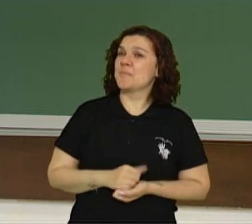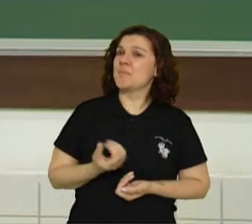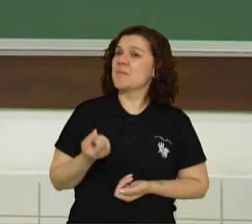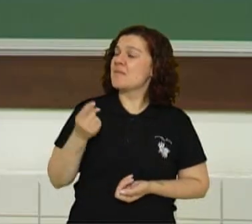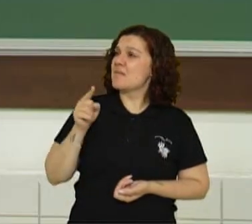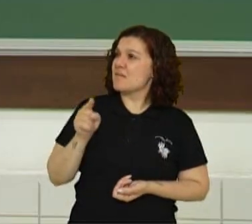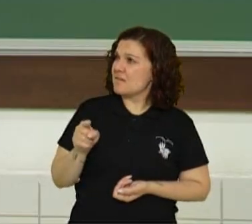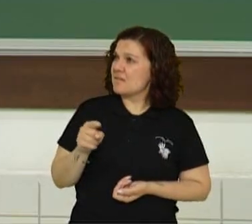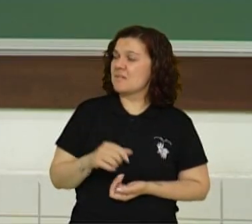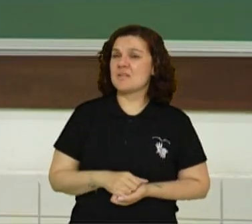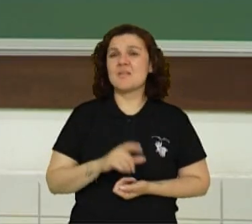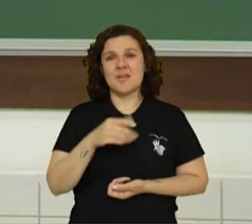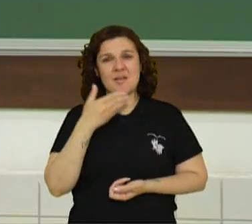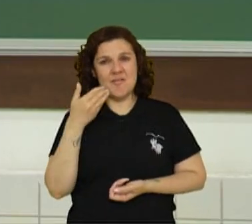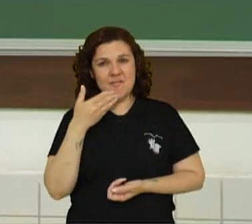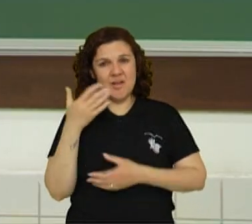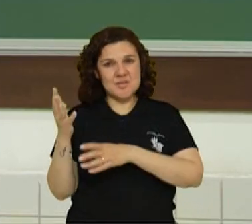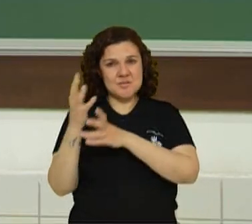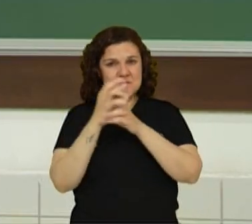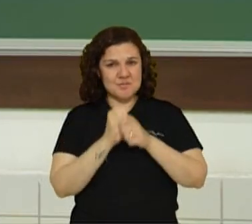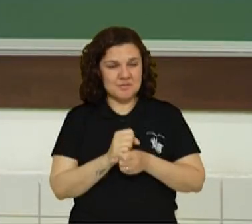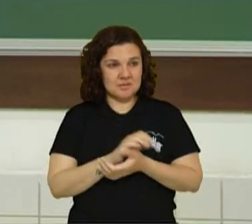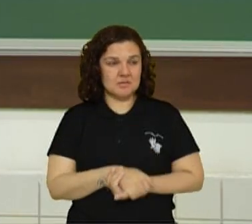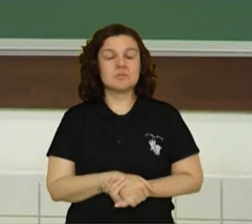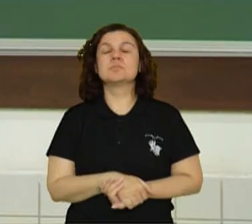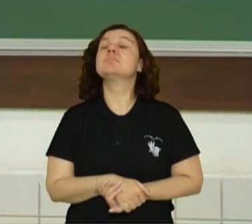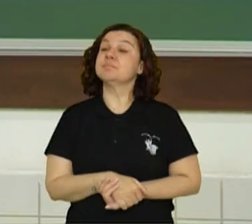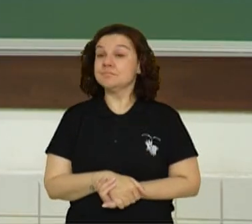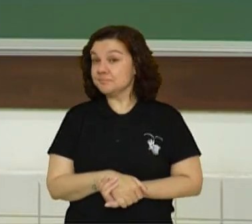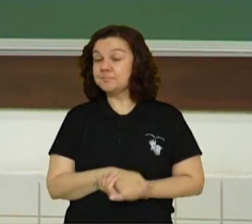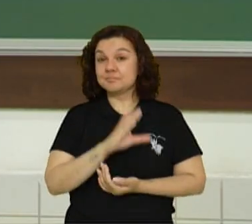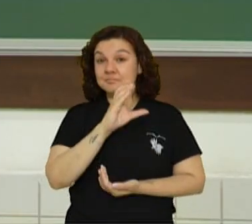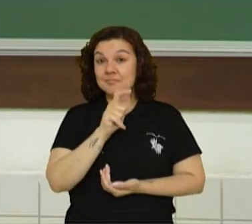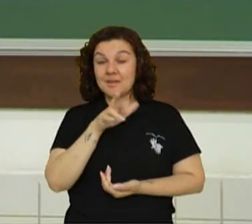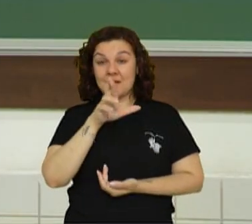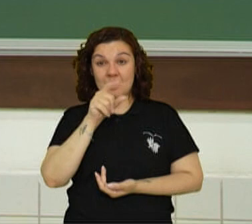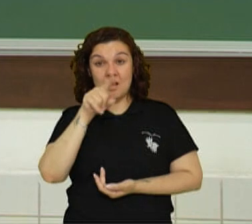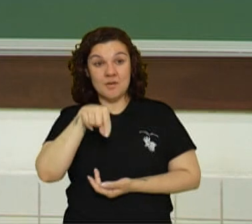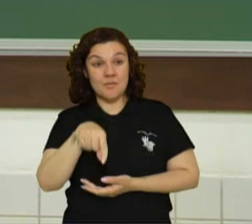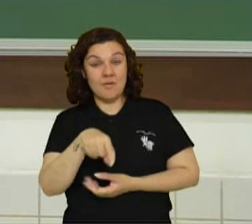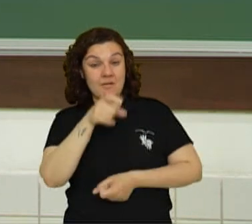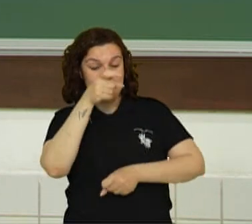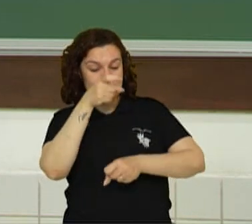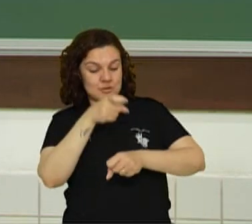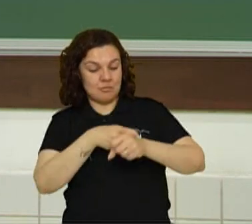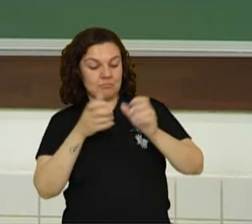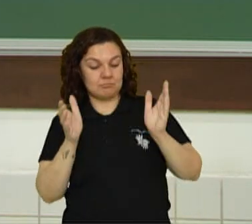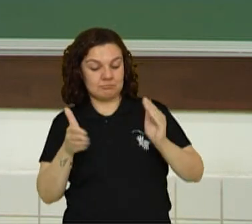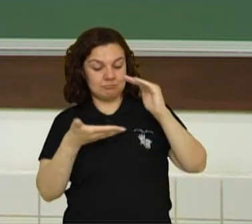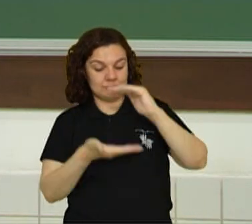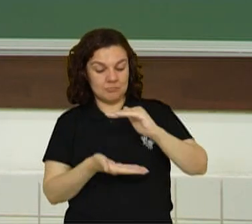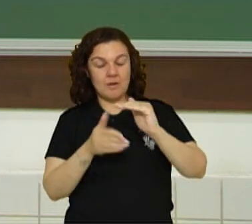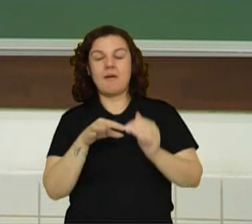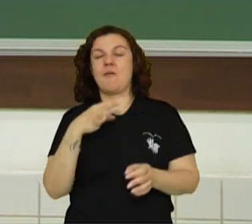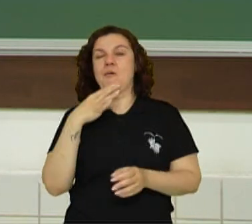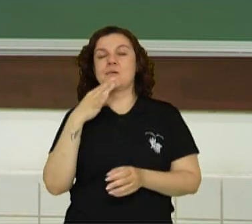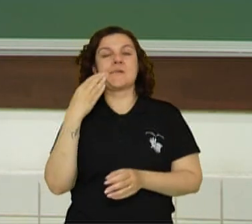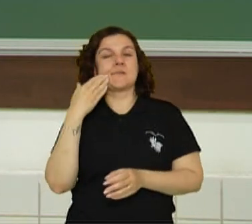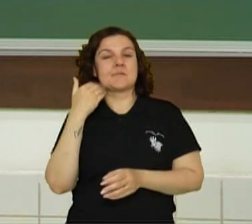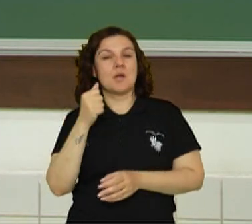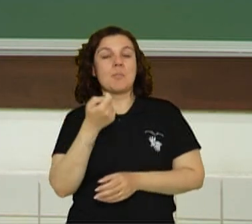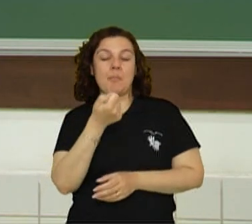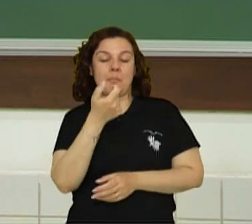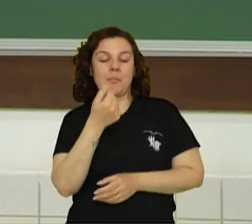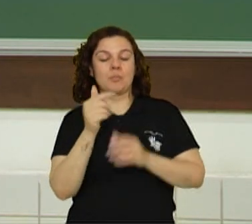aqui é fácil de contar. Claro que é. É um sólido conhecido, são poucas faces,